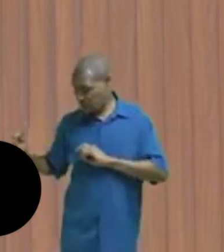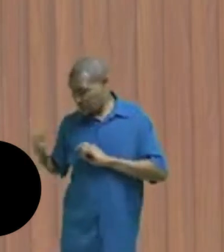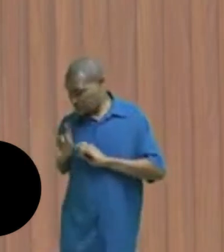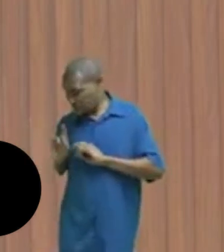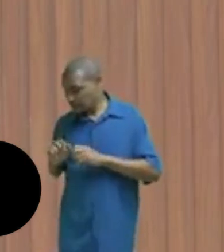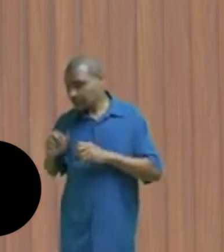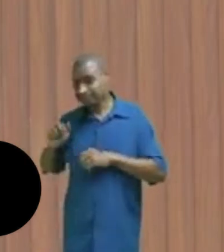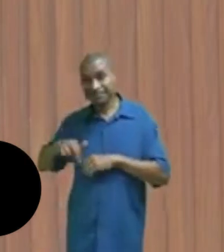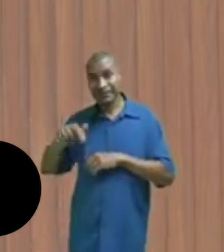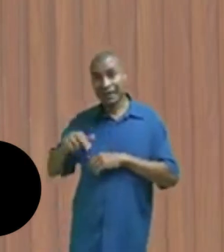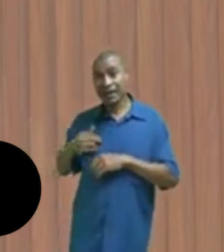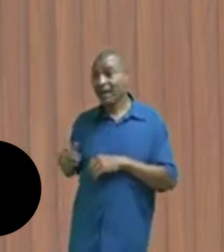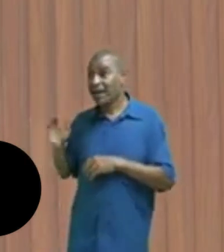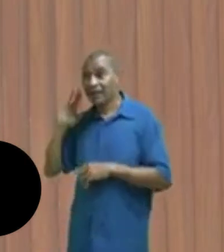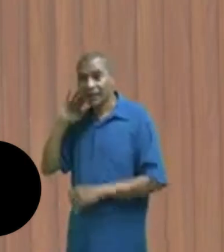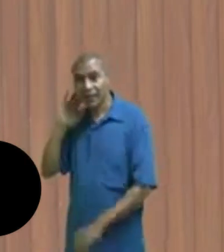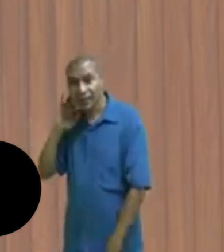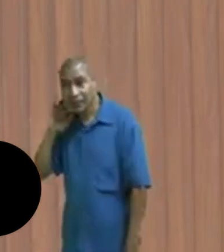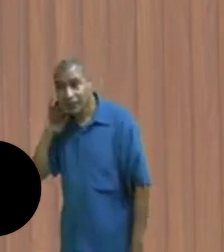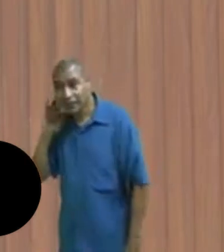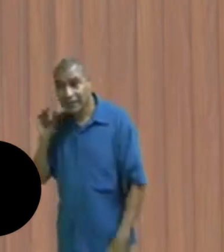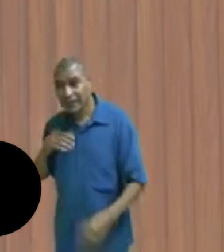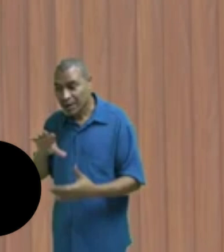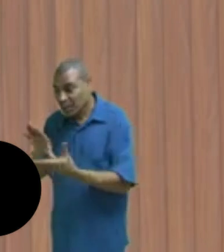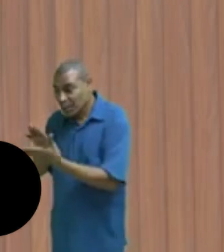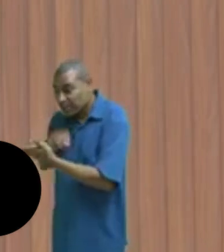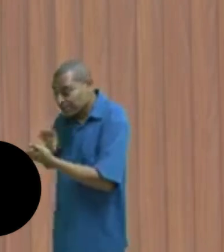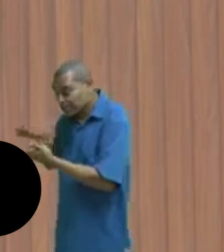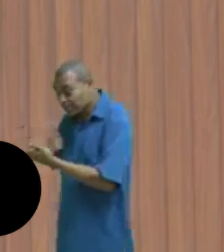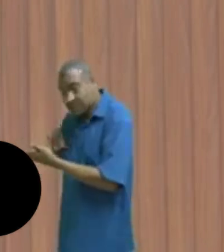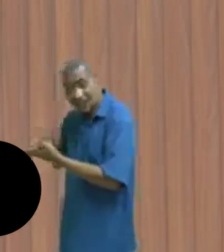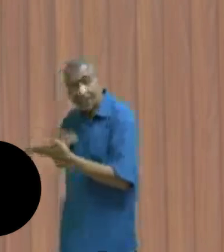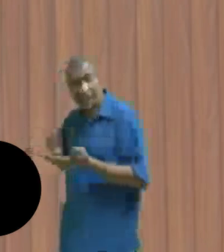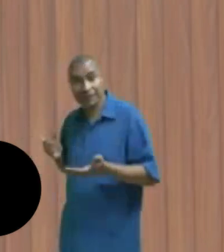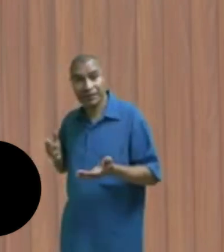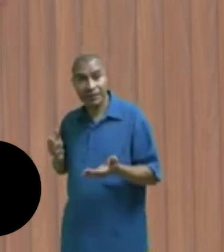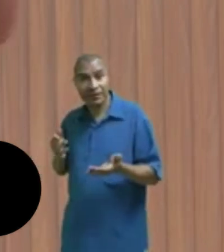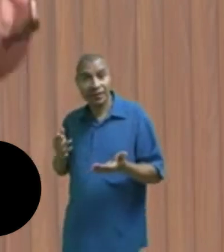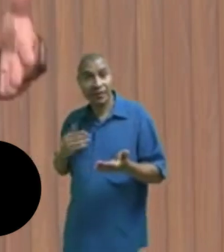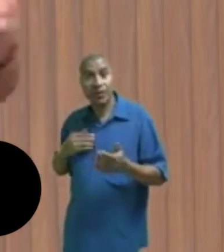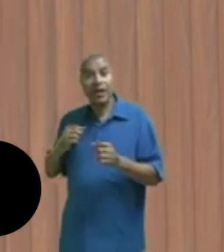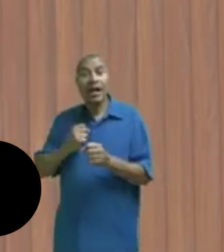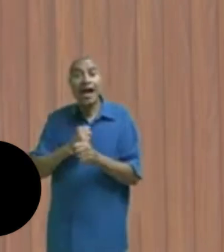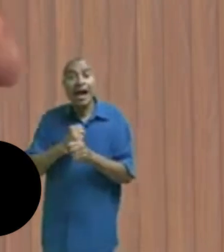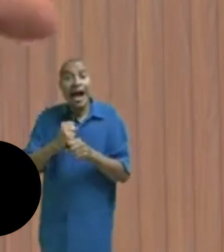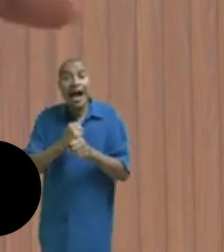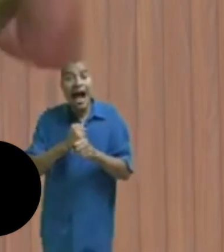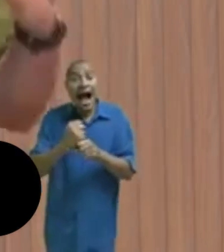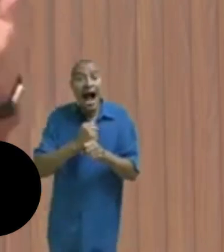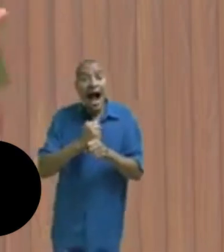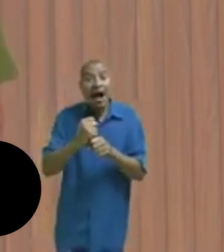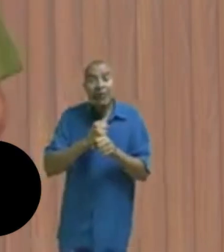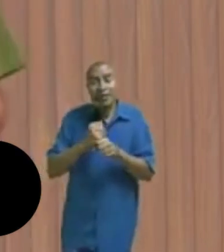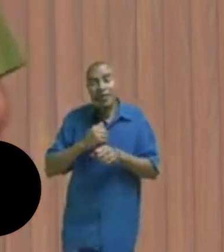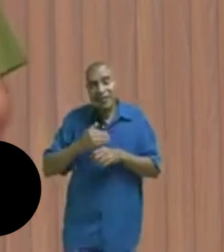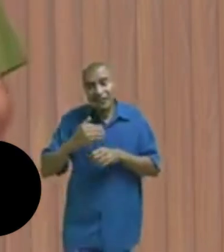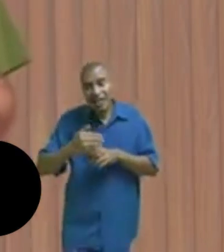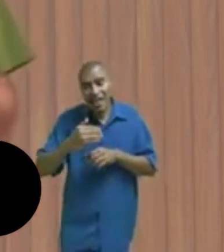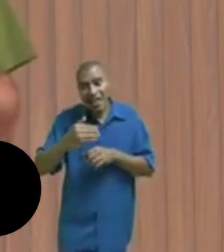a sua voz, reproduzir os seus ensinamentos. Mas isso foi perdido com a queda, houve uma